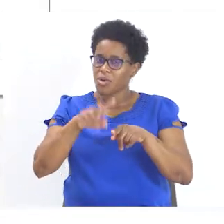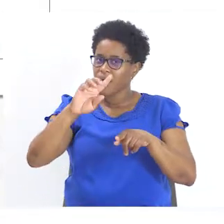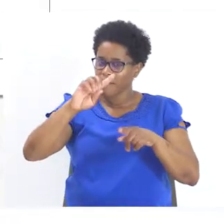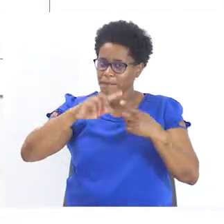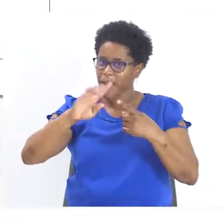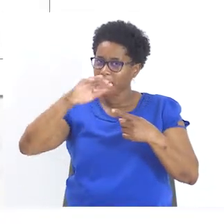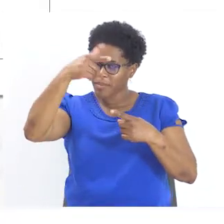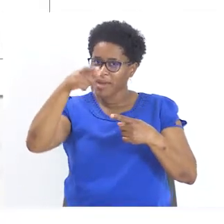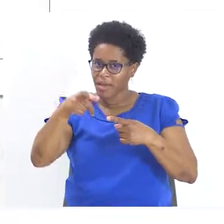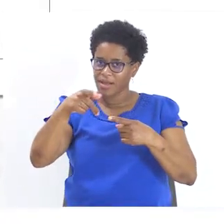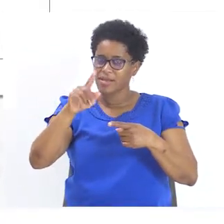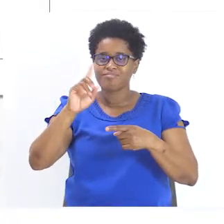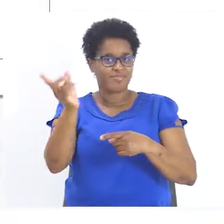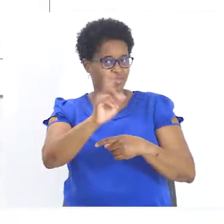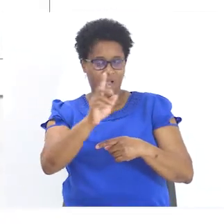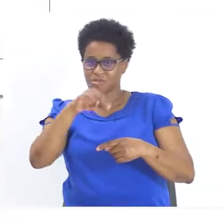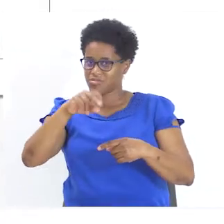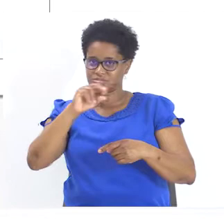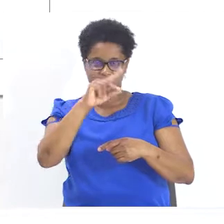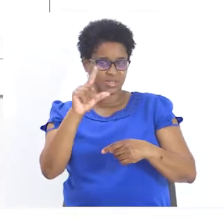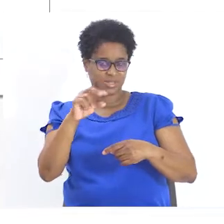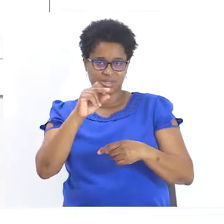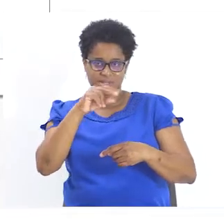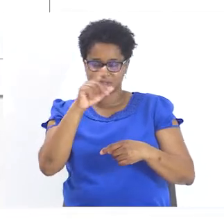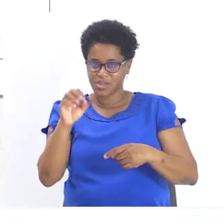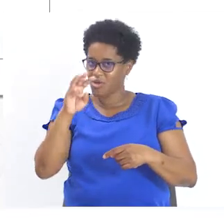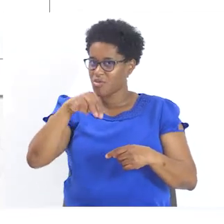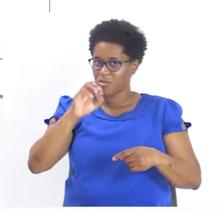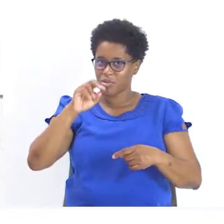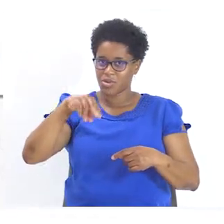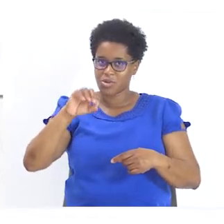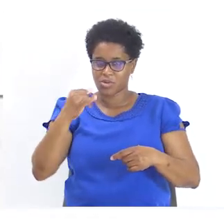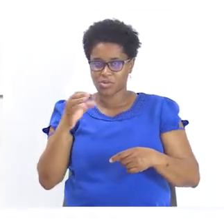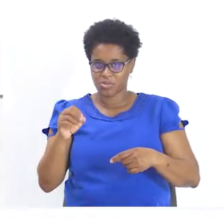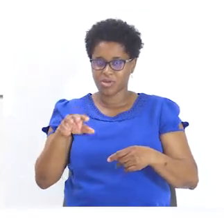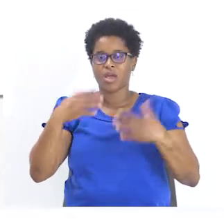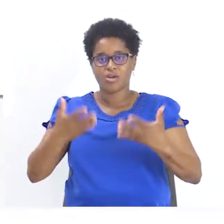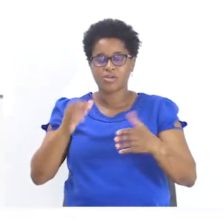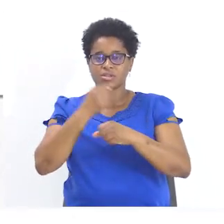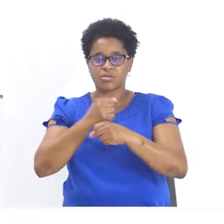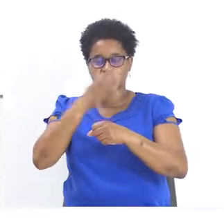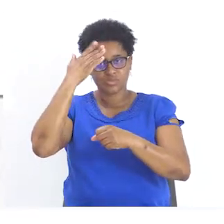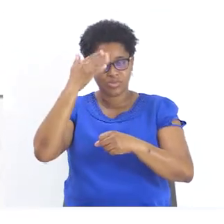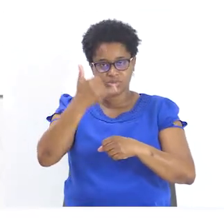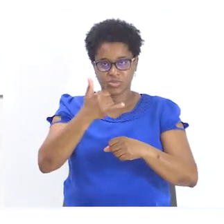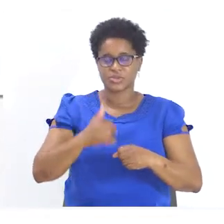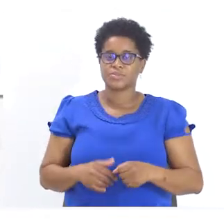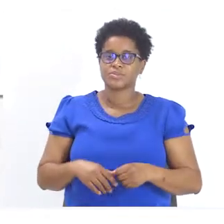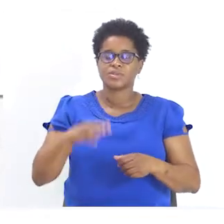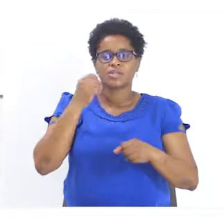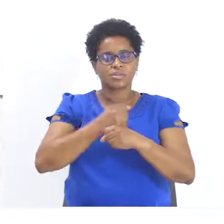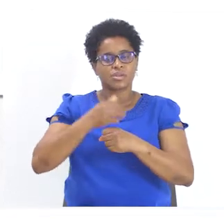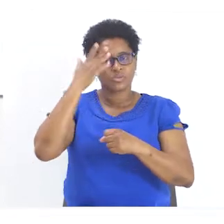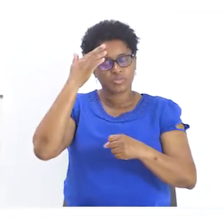um monômio. Vamos para o exercício número 2. Exercício número 2 diz o seguinte: completa